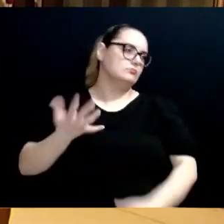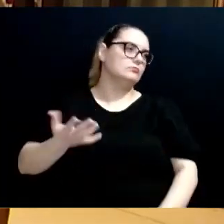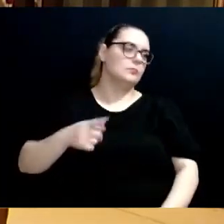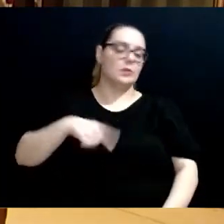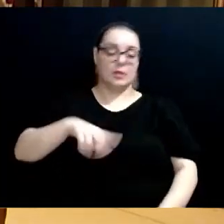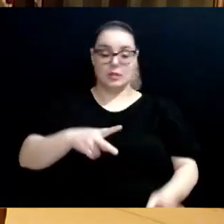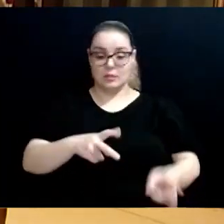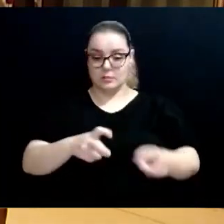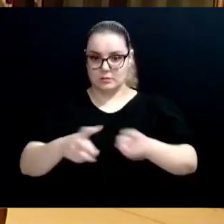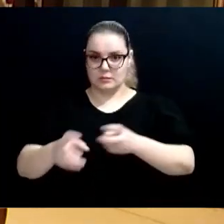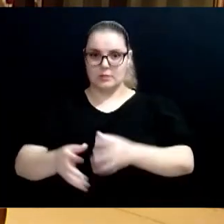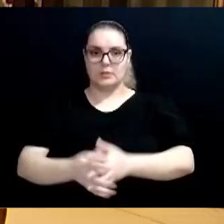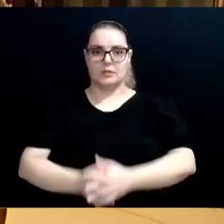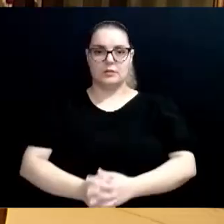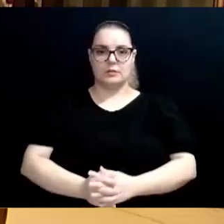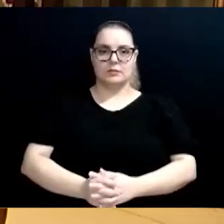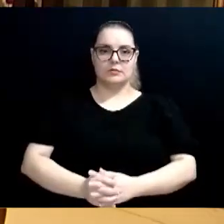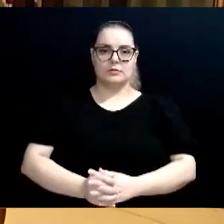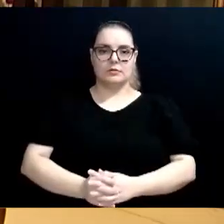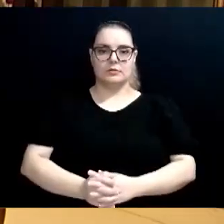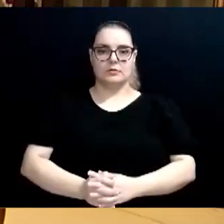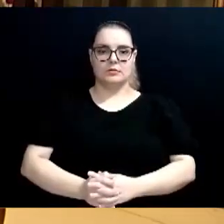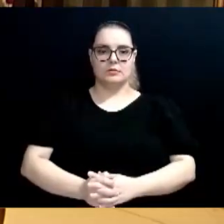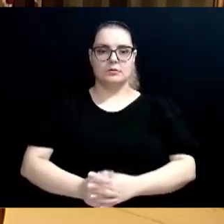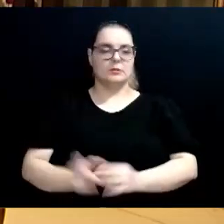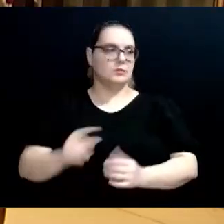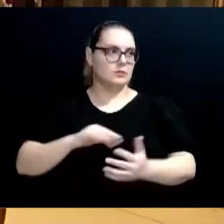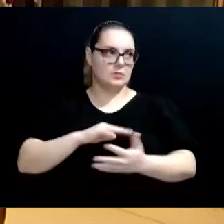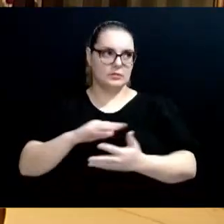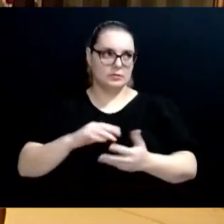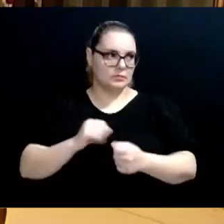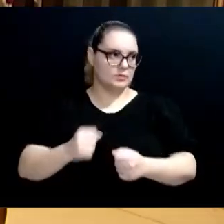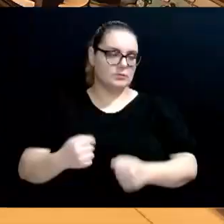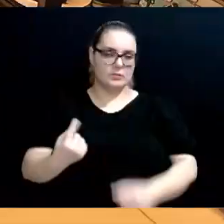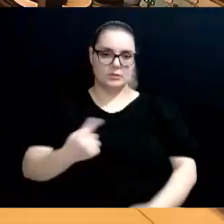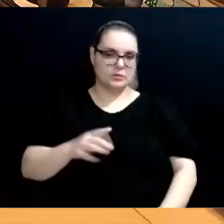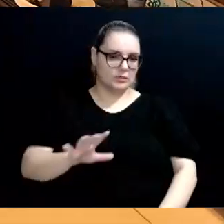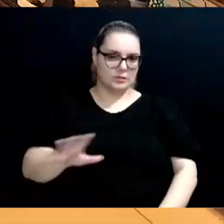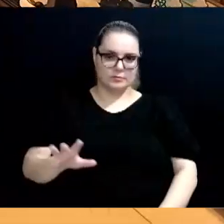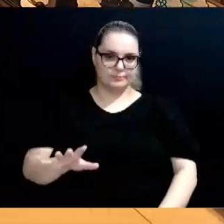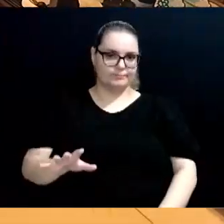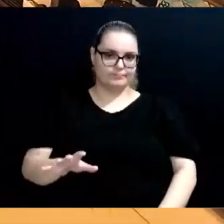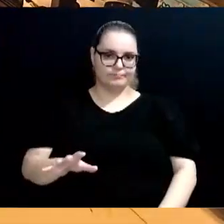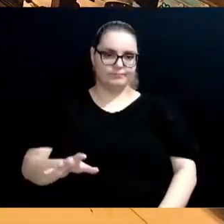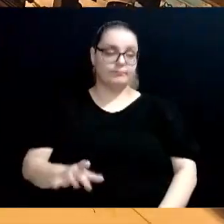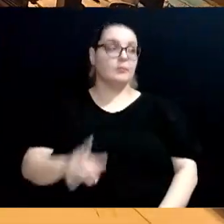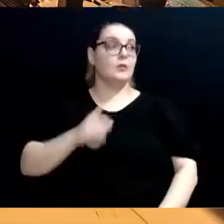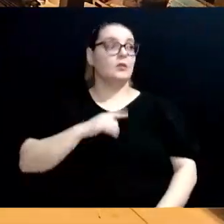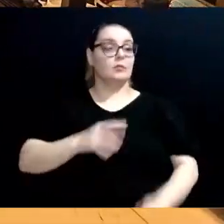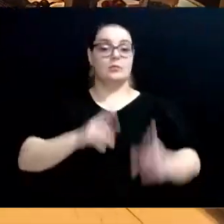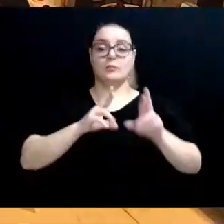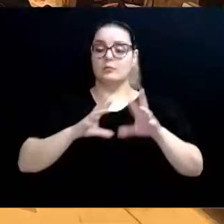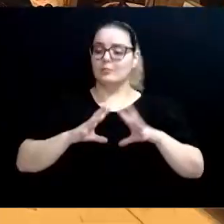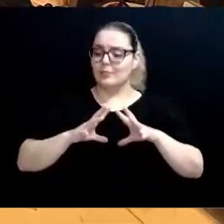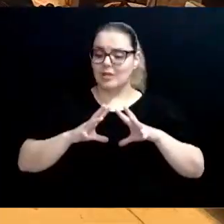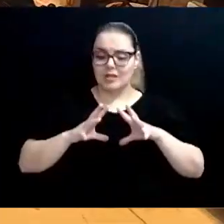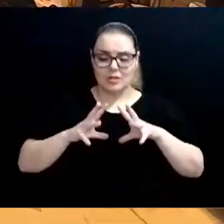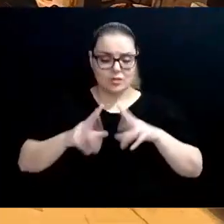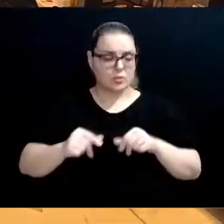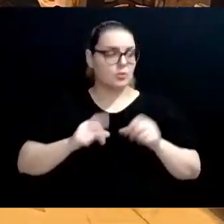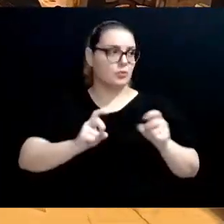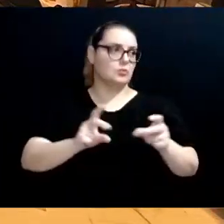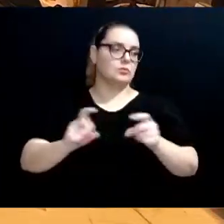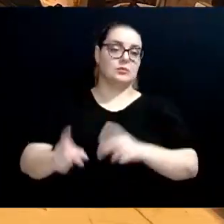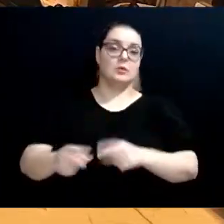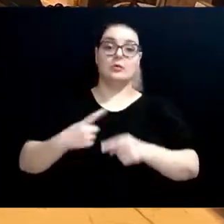vai além do dividir a conta para ter uma loja em pé. Eles percebem que eles